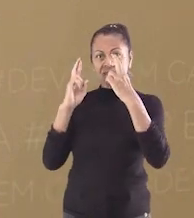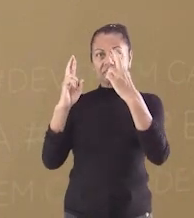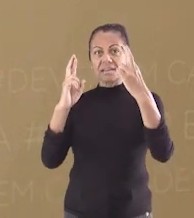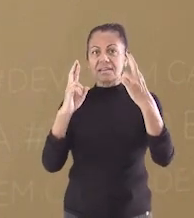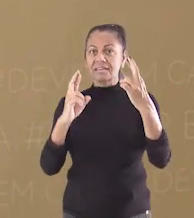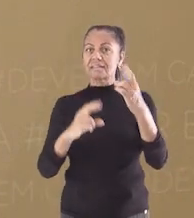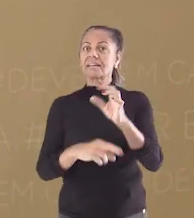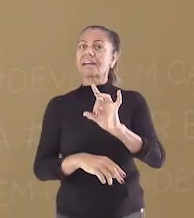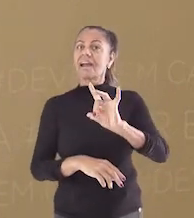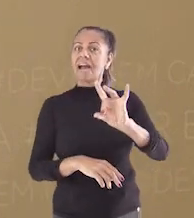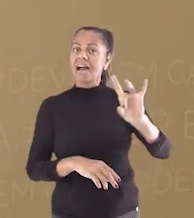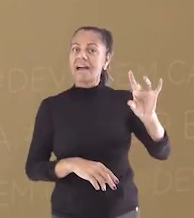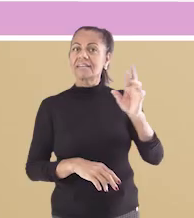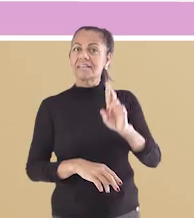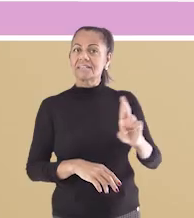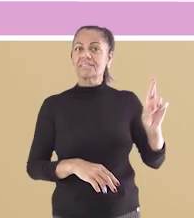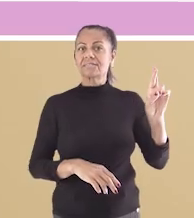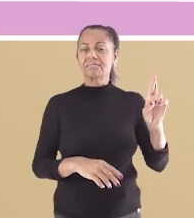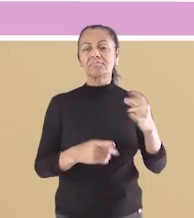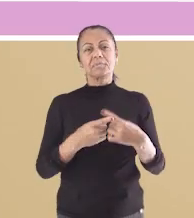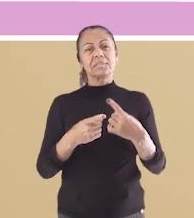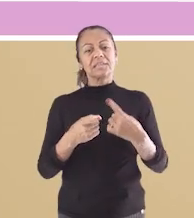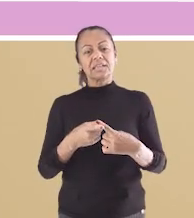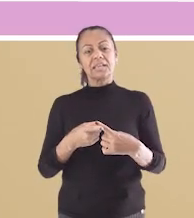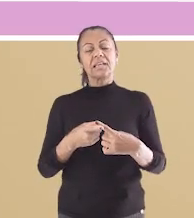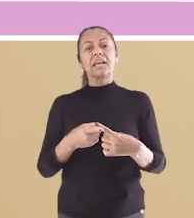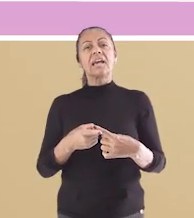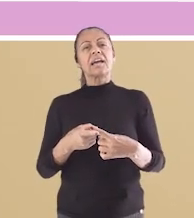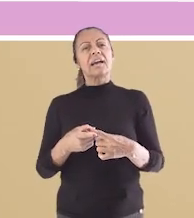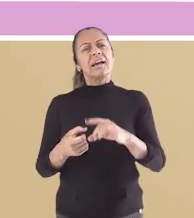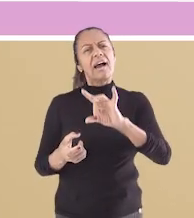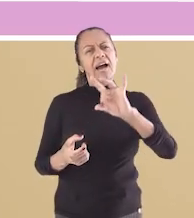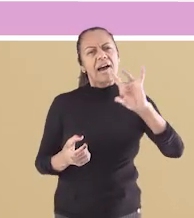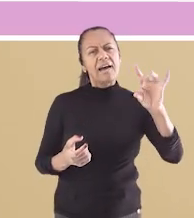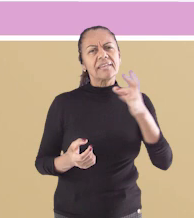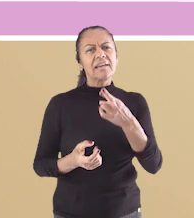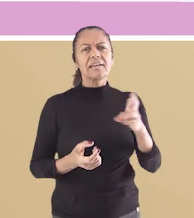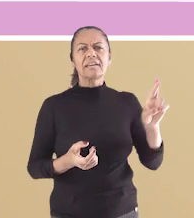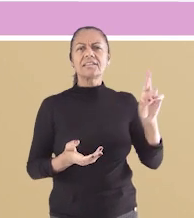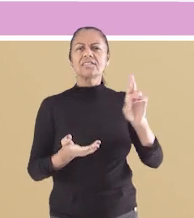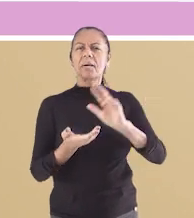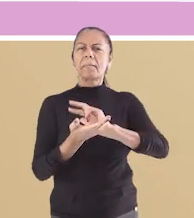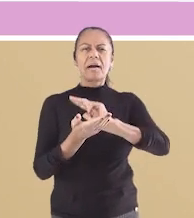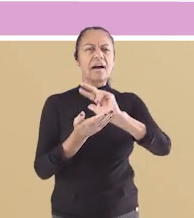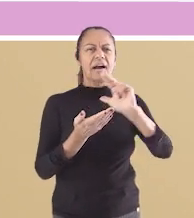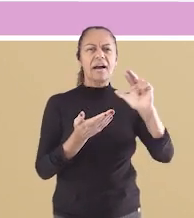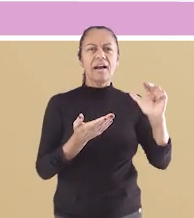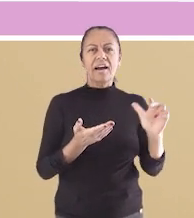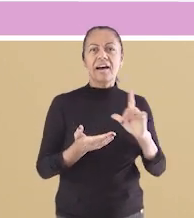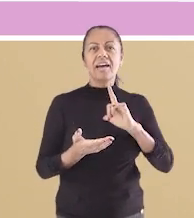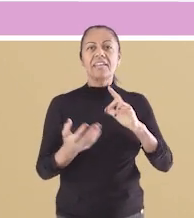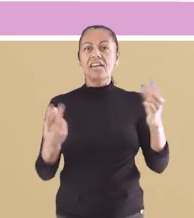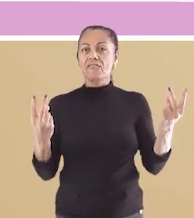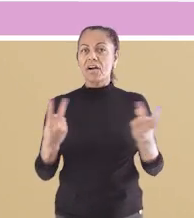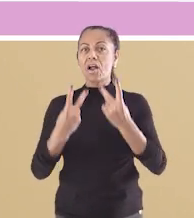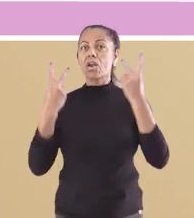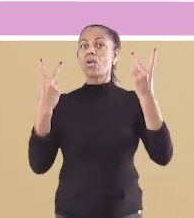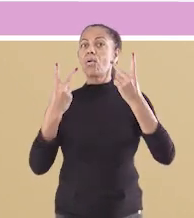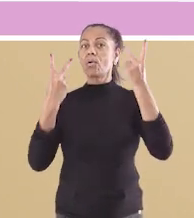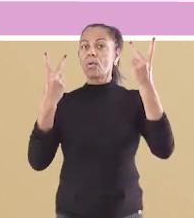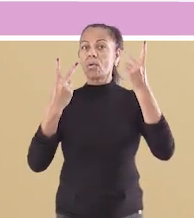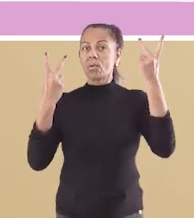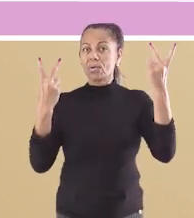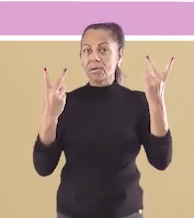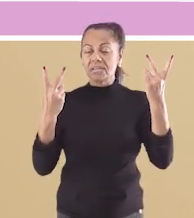nossa Constituição Federal. Porém, eu quero convidar você a perceber que mesmo nessa diversidade religiosa, elas